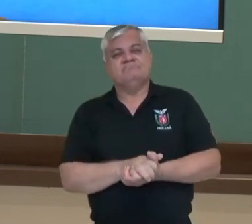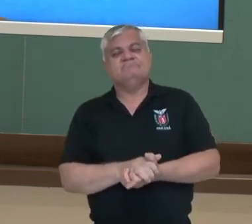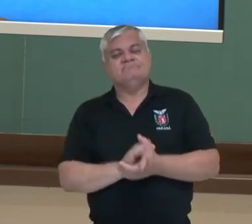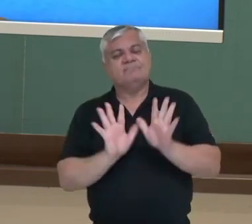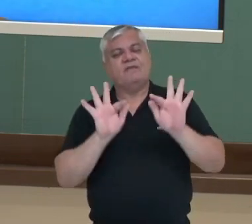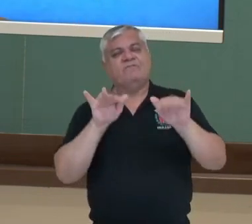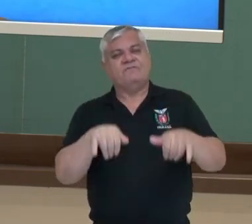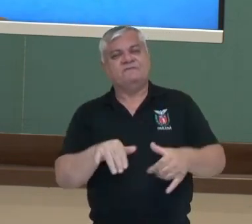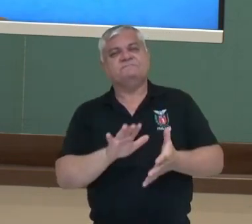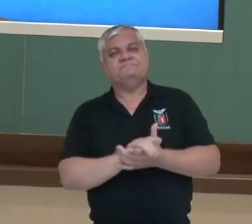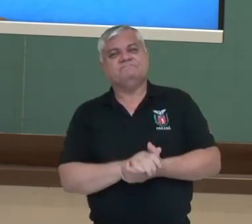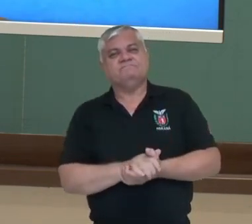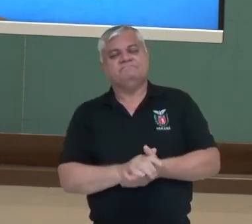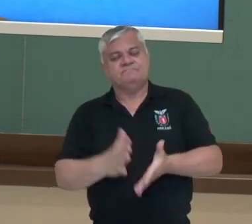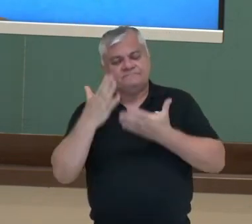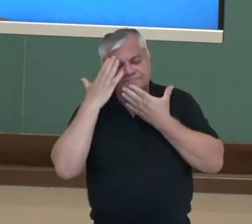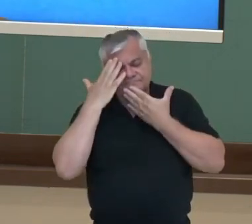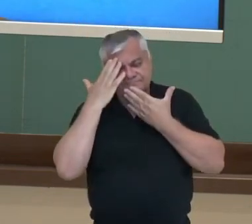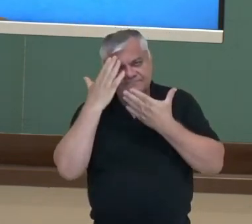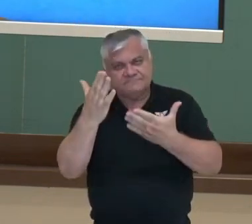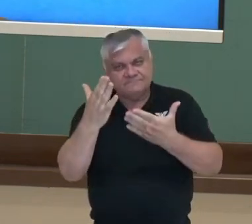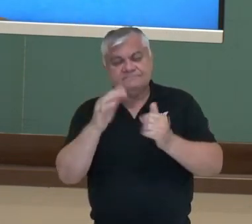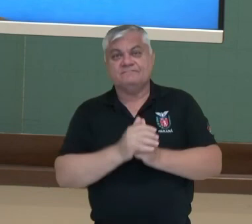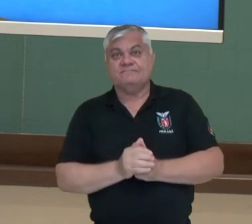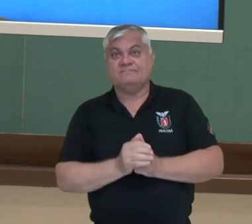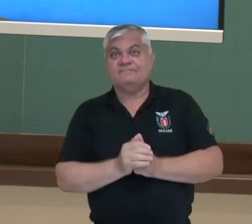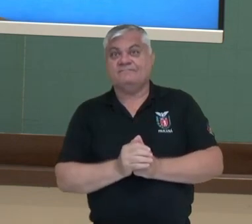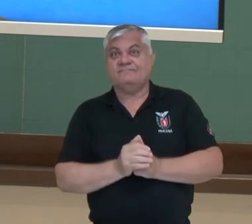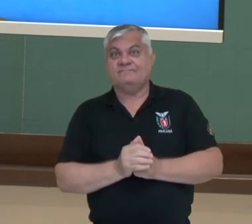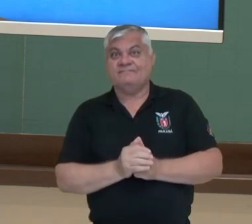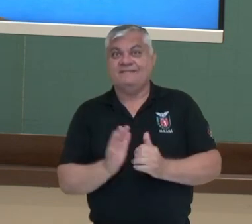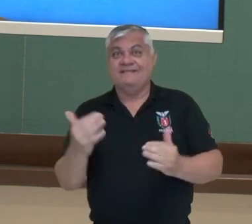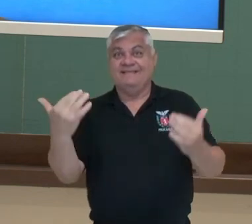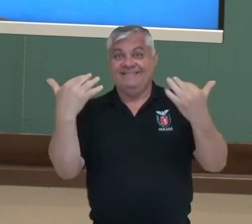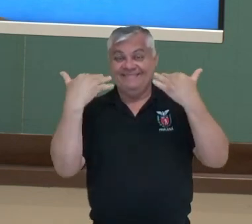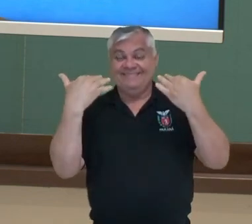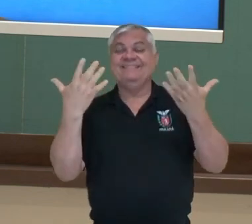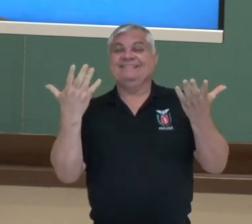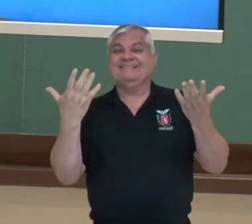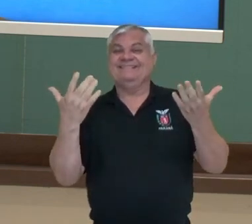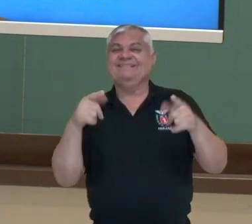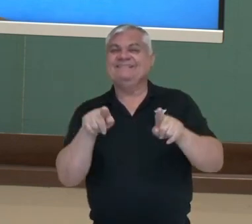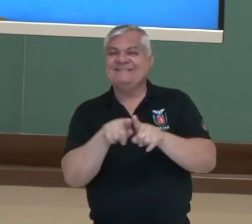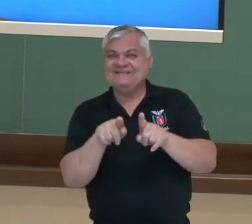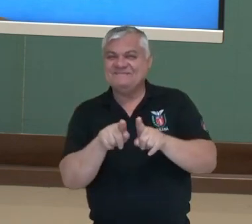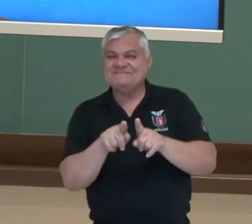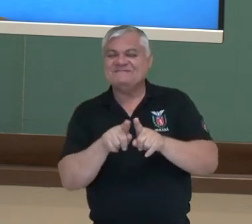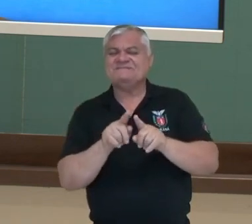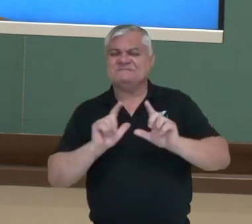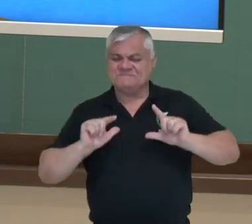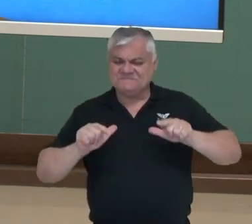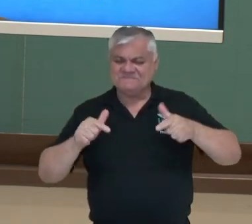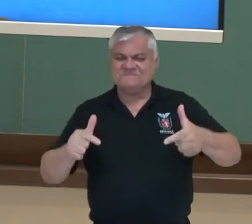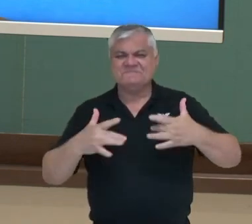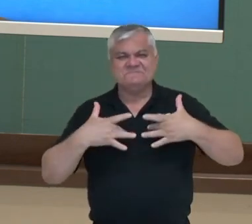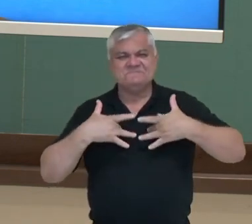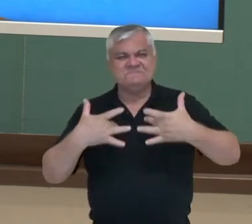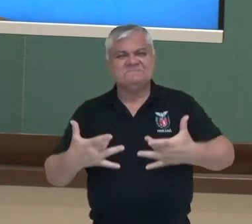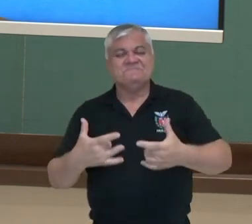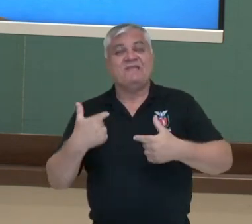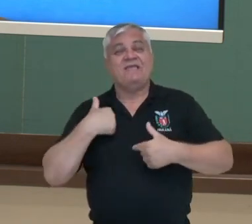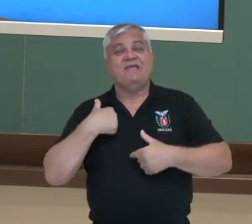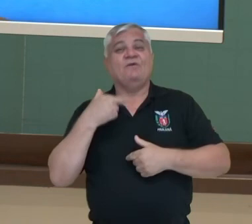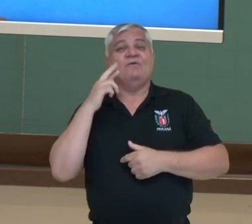chegamos ao fim. Muito obrigado pela sua participação, pela sua dedicação.